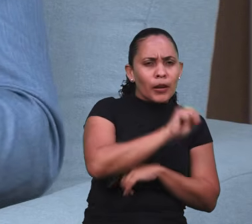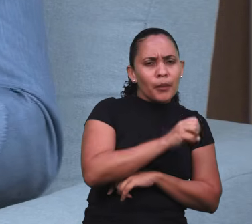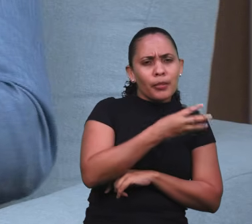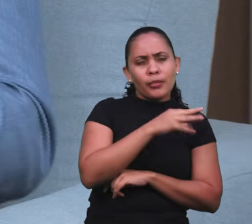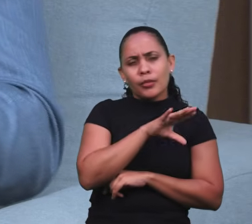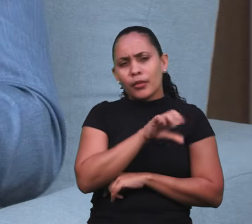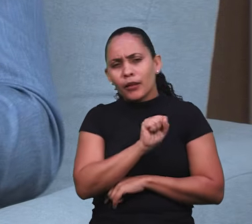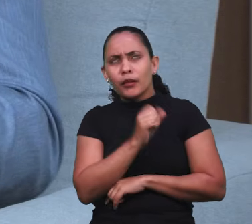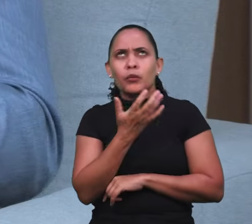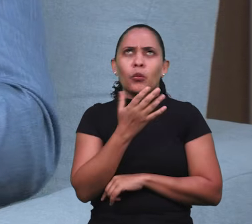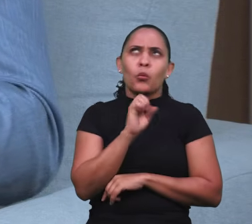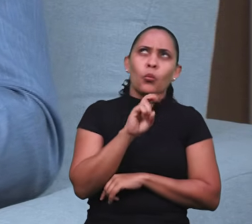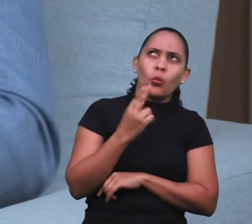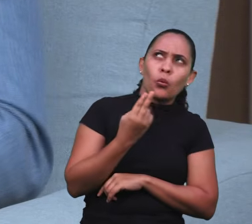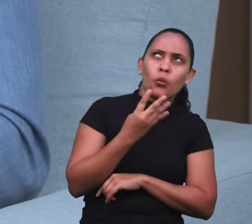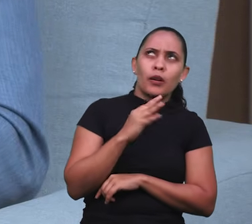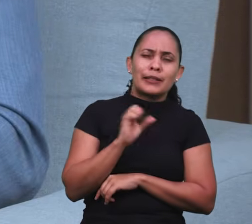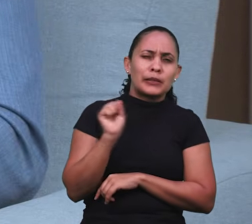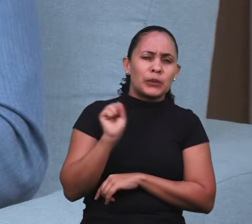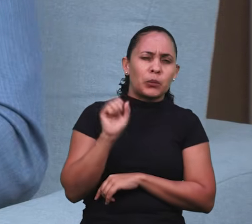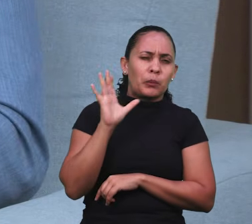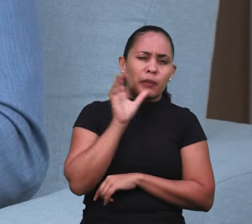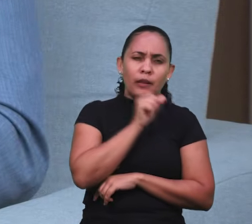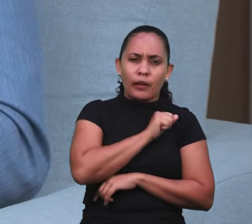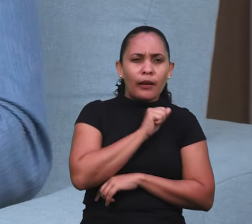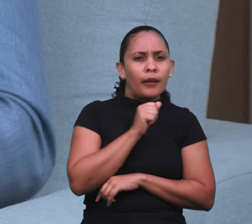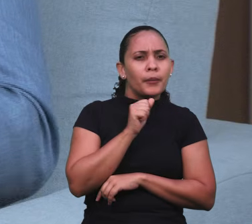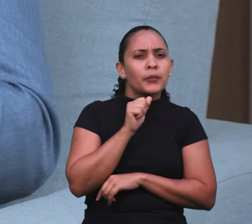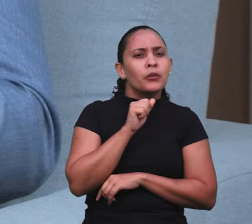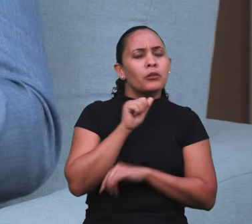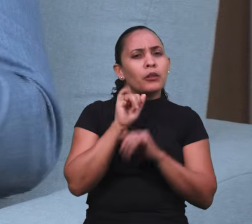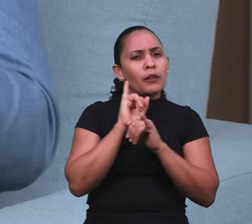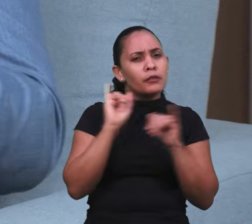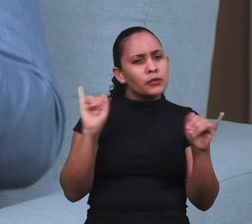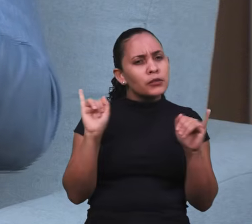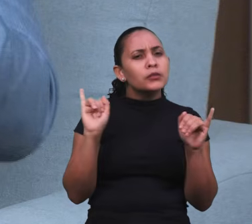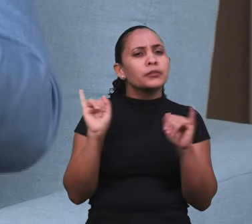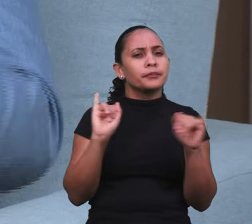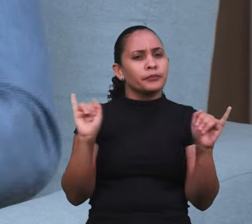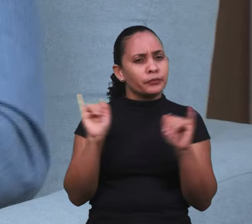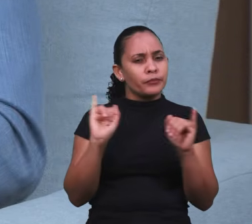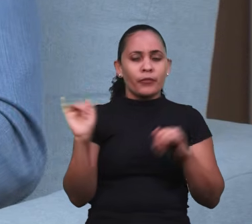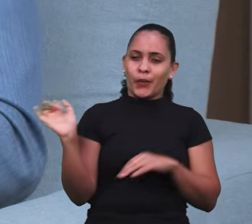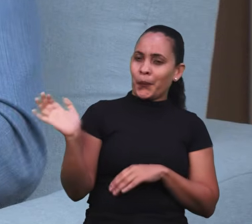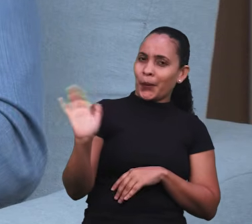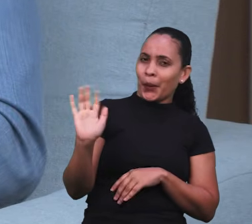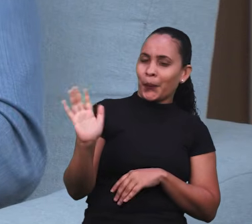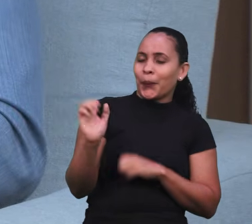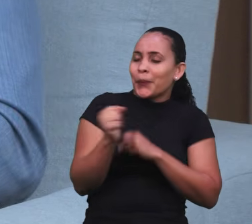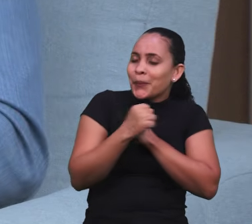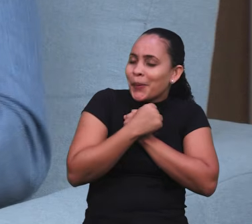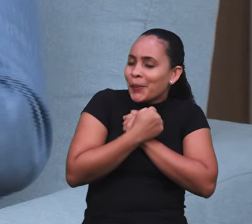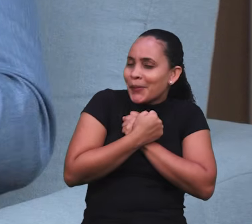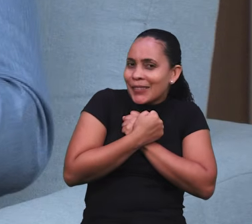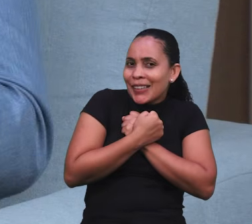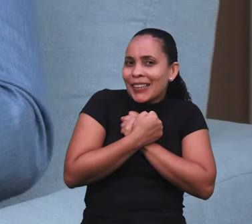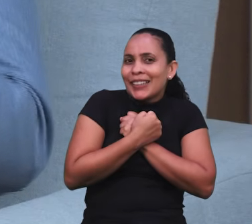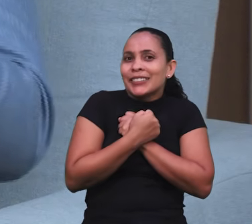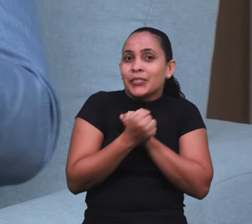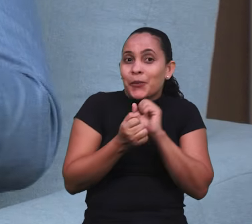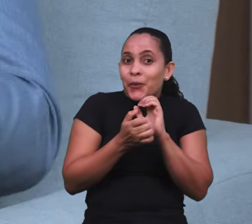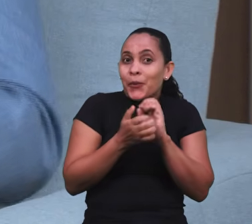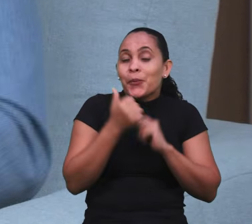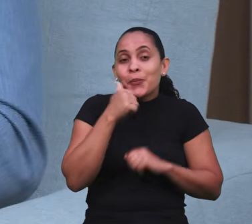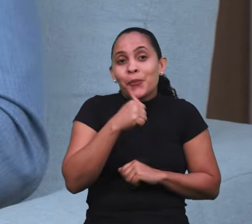seu vídeo, um vídeo curto de 30, 40 segundos, contando aqui uma experiência ou deixando um recado para alguém. Mandando um alô, mandando